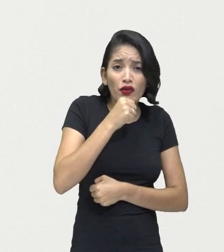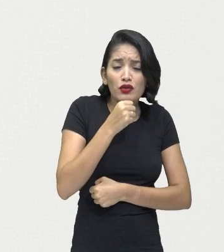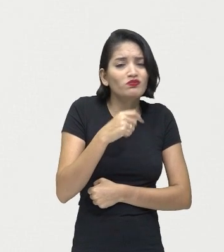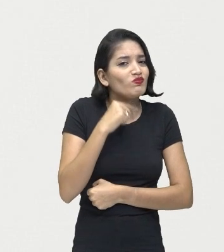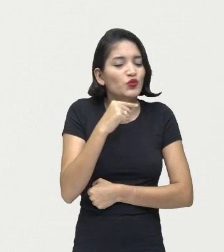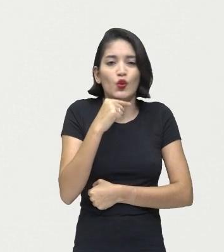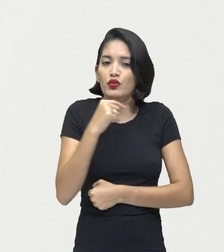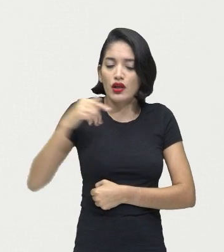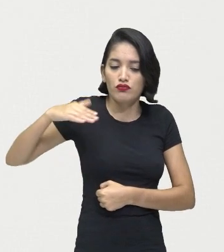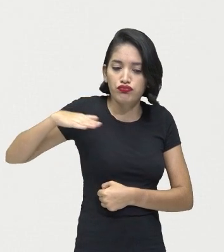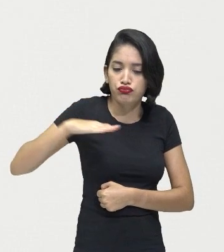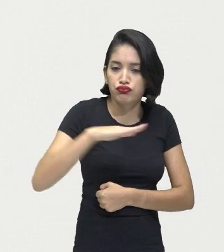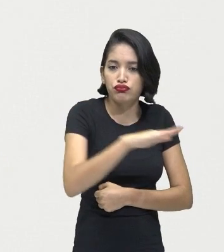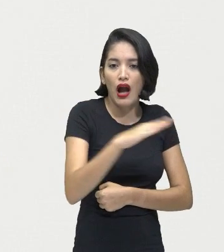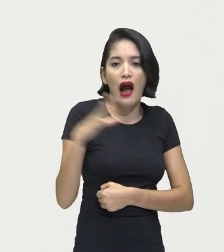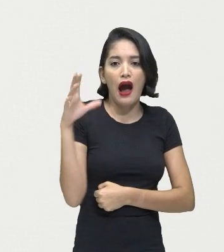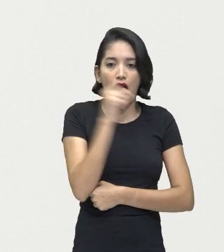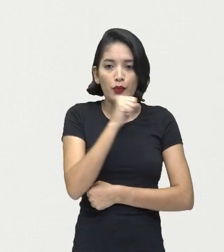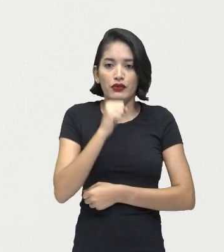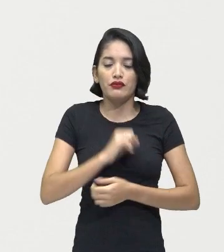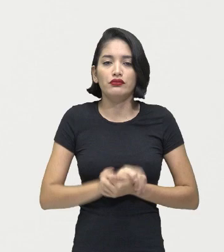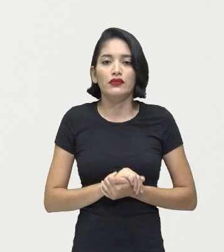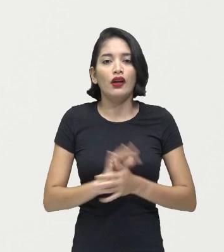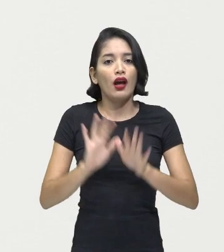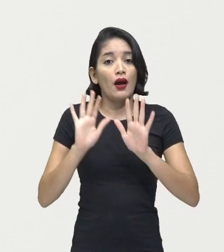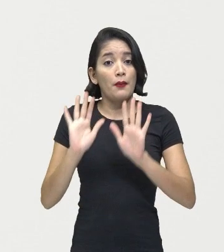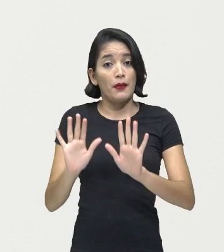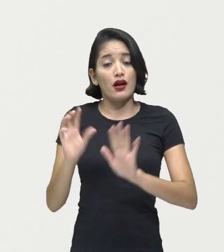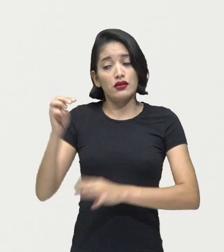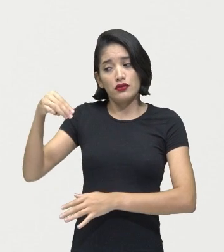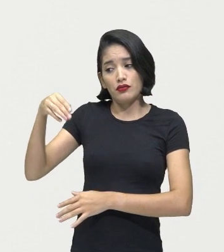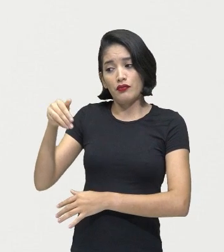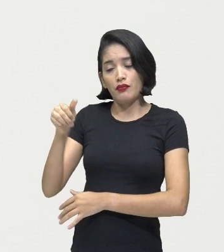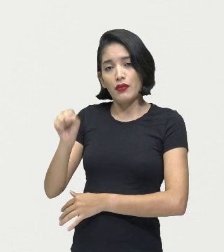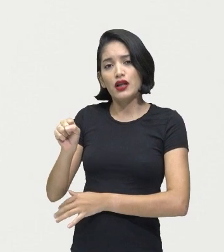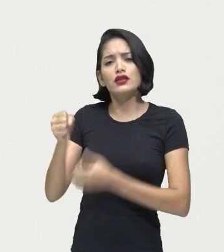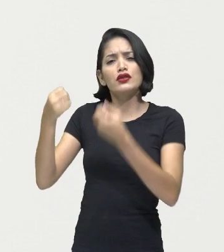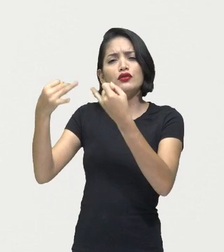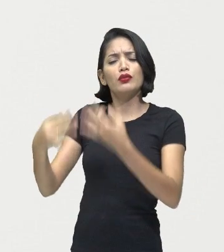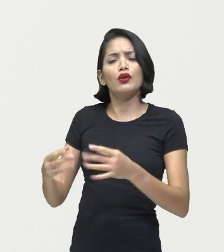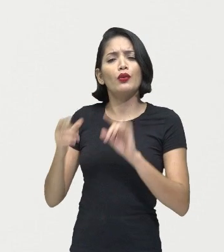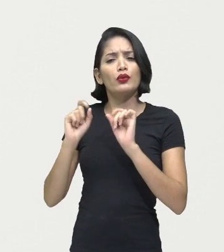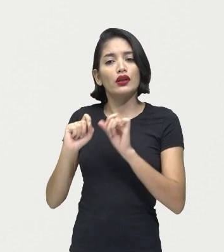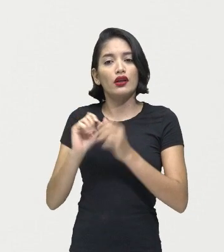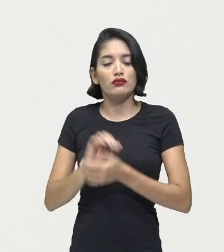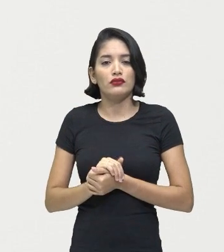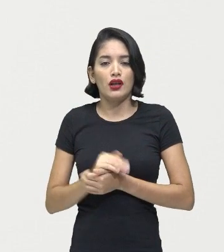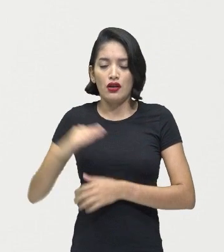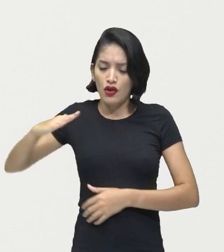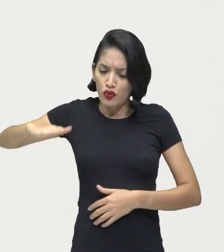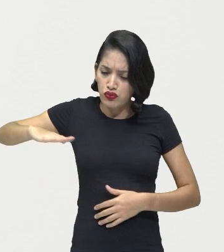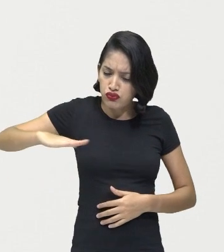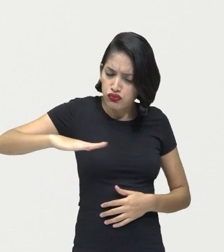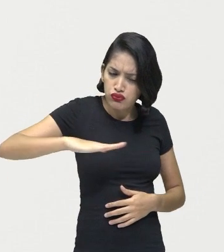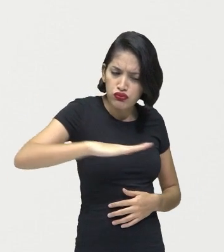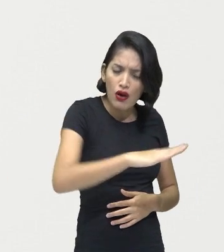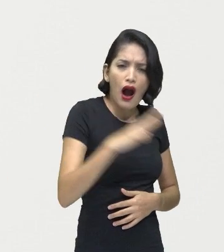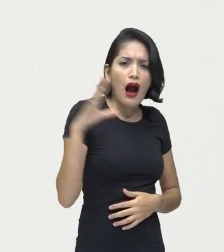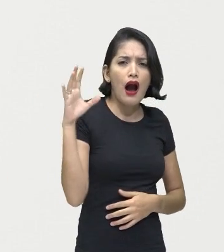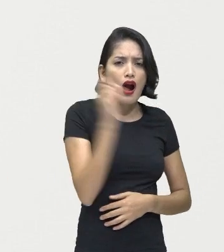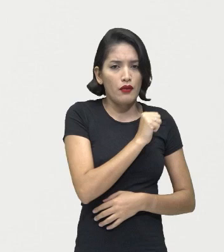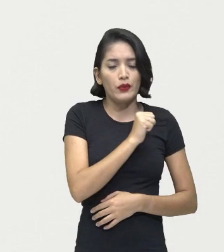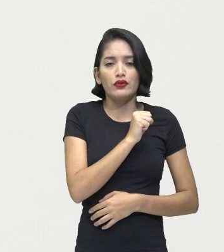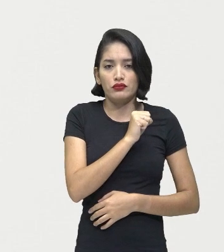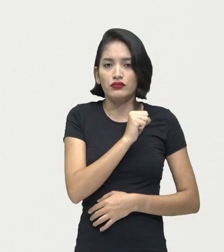mais potência nenhuma, né? Mas, olha aqui a conjunção, dizendo que mas ele corre muito, ou seja, o motor dele é